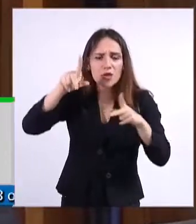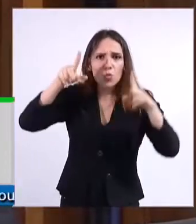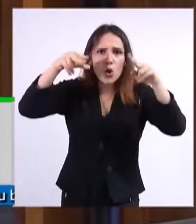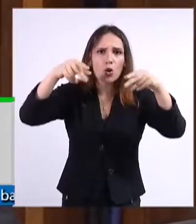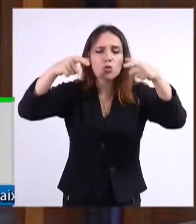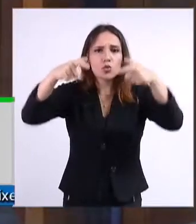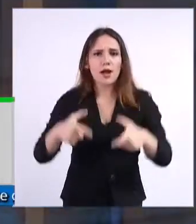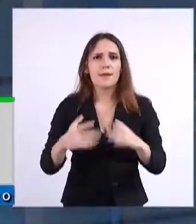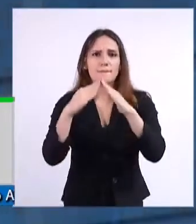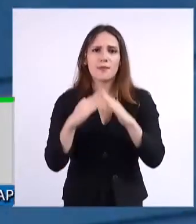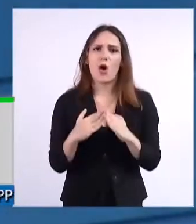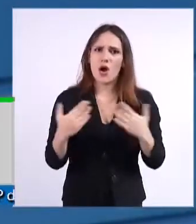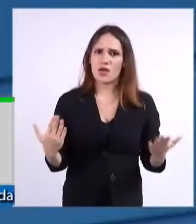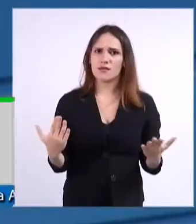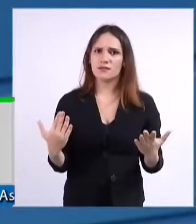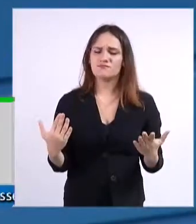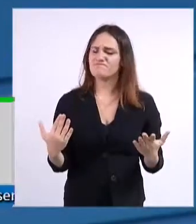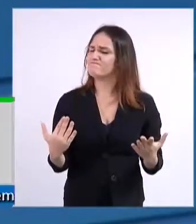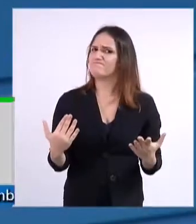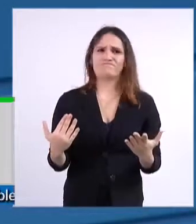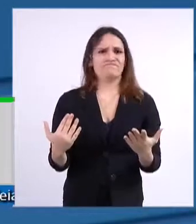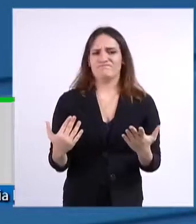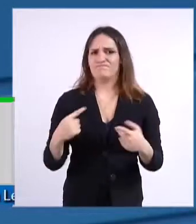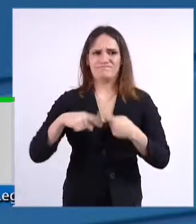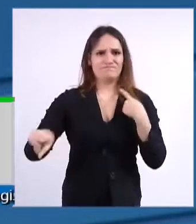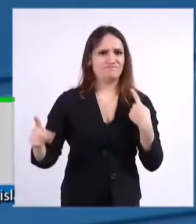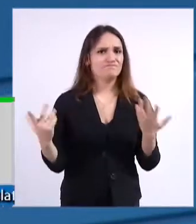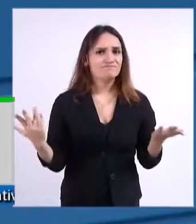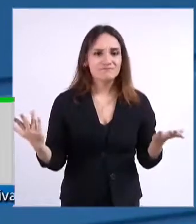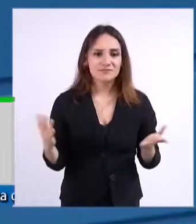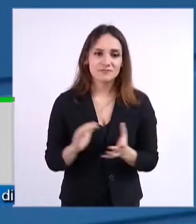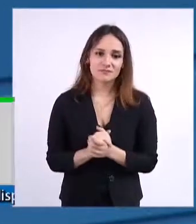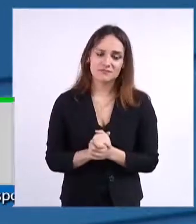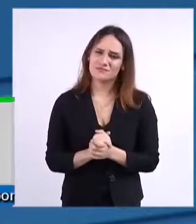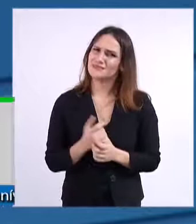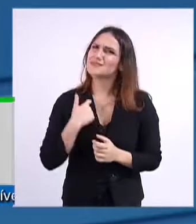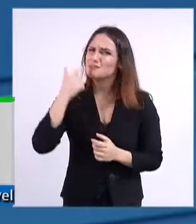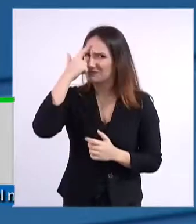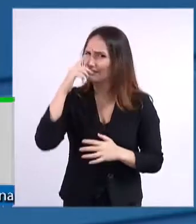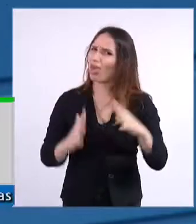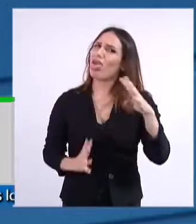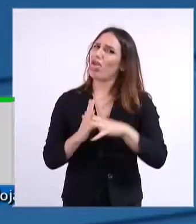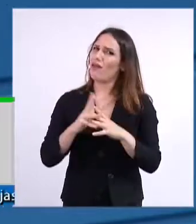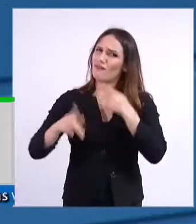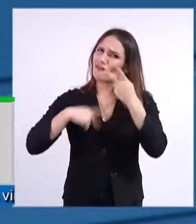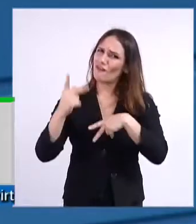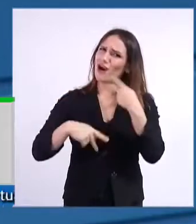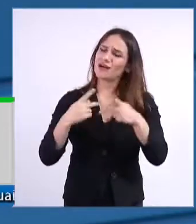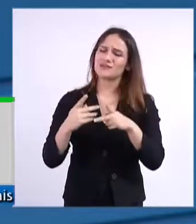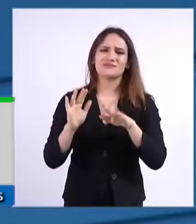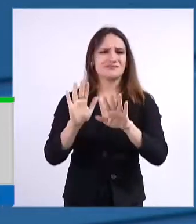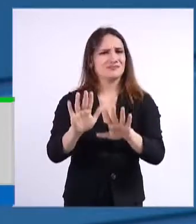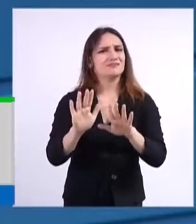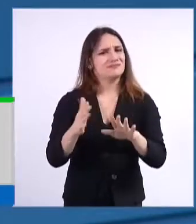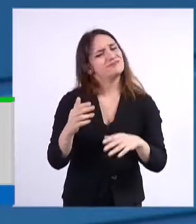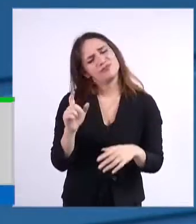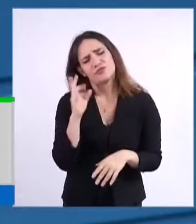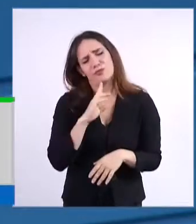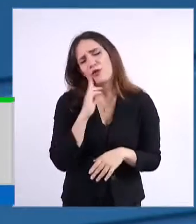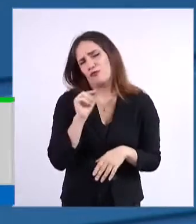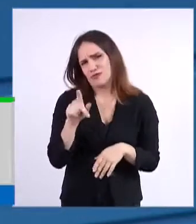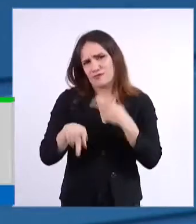dos ladrões e assassinos desse país? Então, Vossa Excelência exagera, como é de